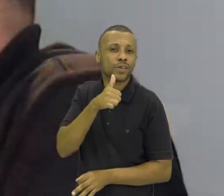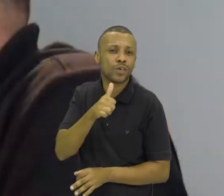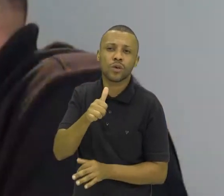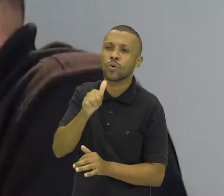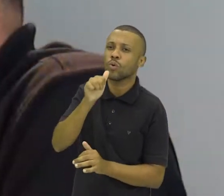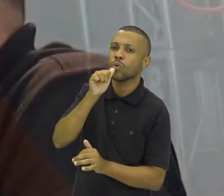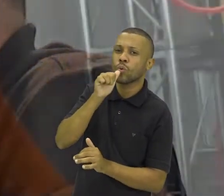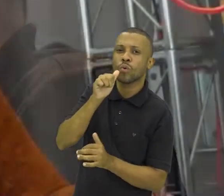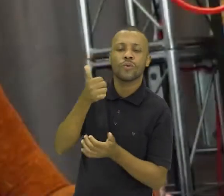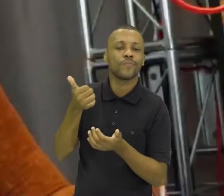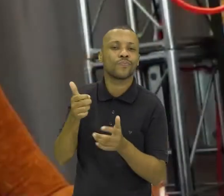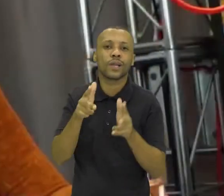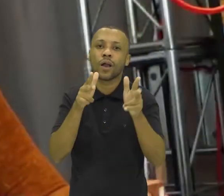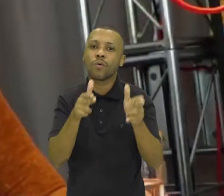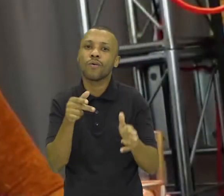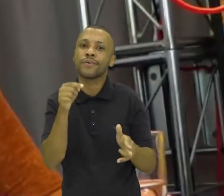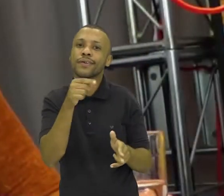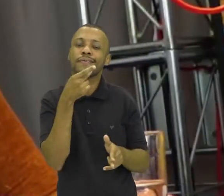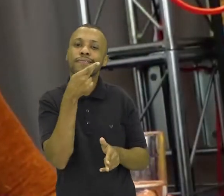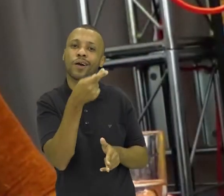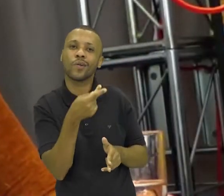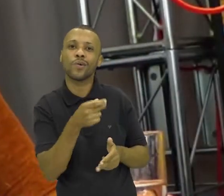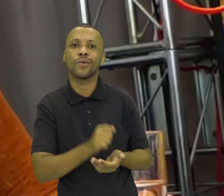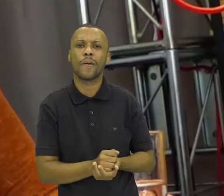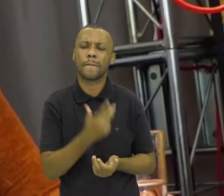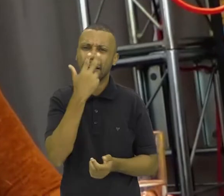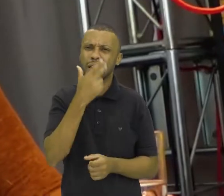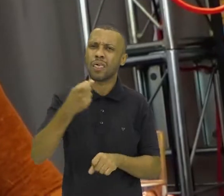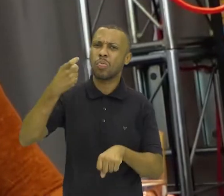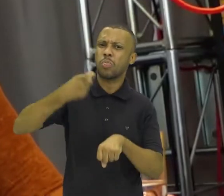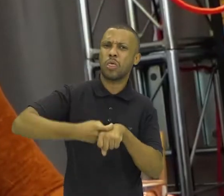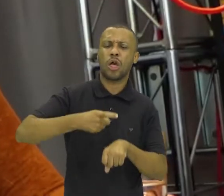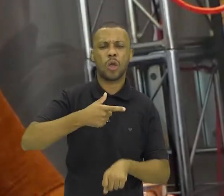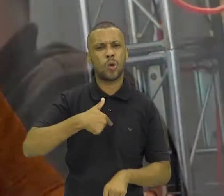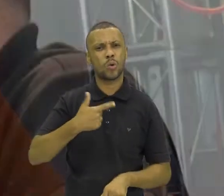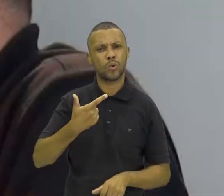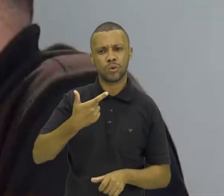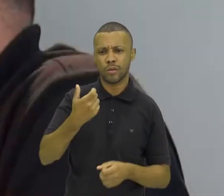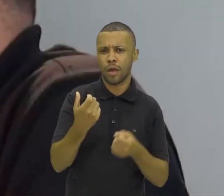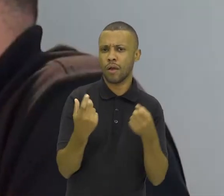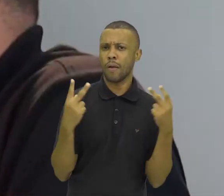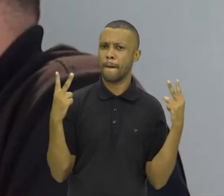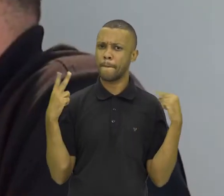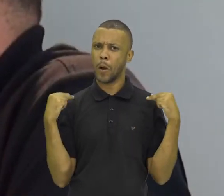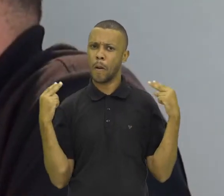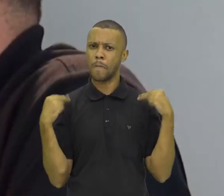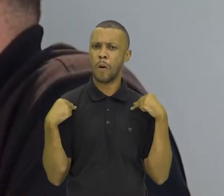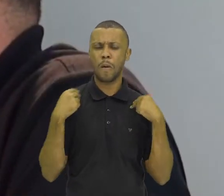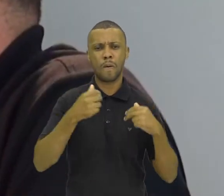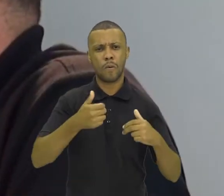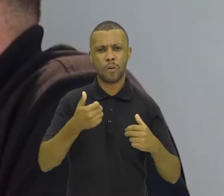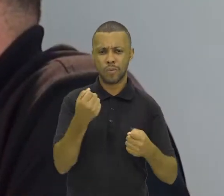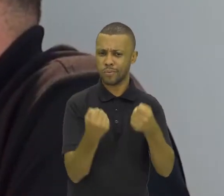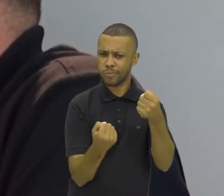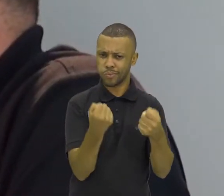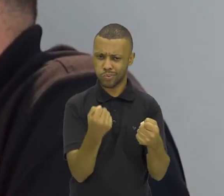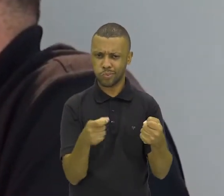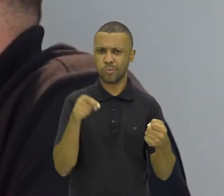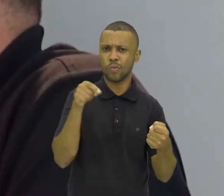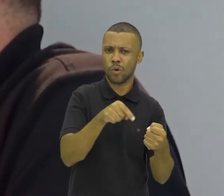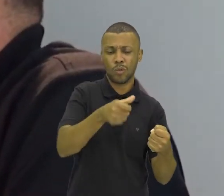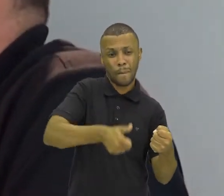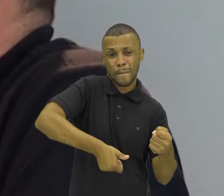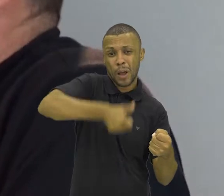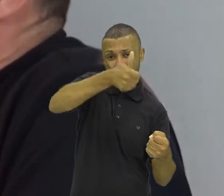uma cervejinha. Não, só duas. Eu, como você disse, né? Aquela coisa estúpida, né? Eu dirijo melhor quando estou bêbado, ou seja, eu fico mais irresponsável quando